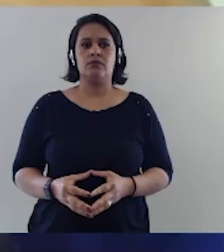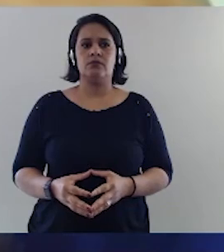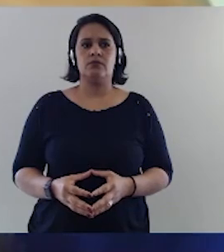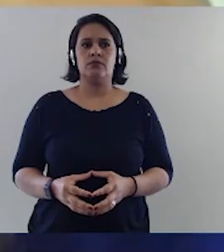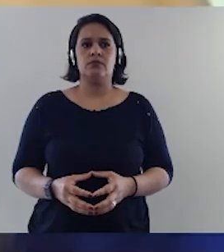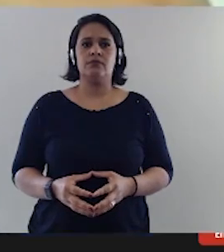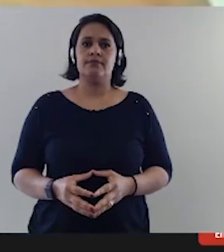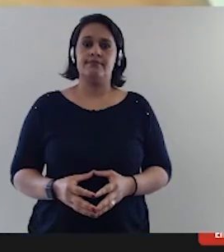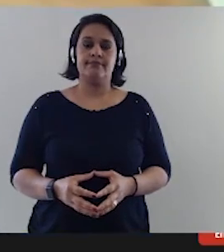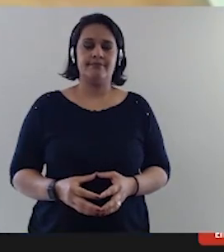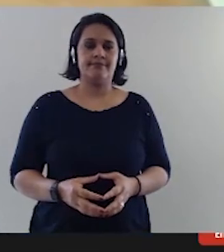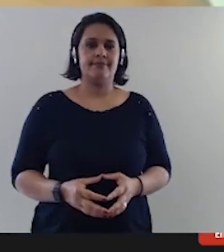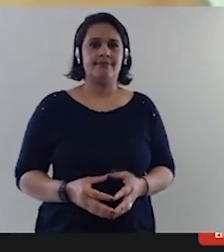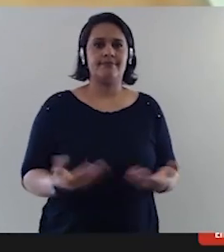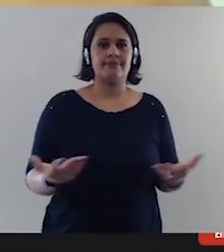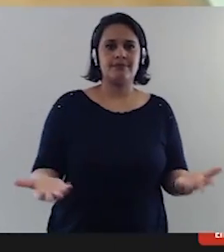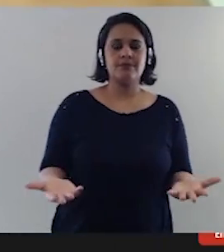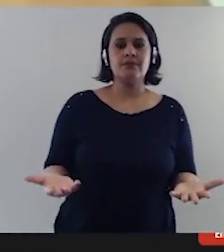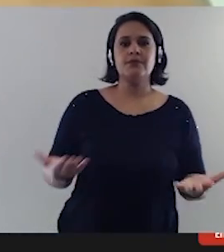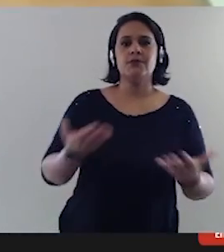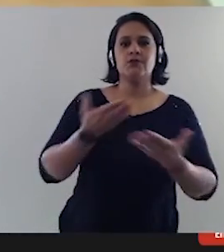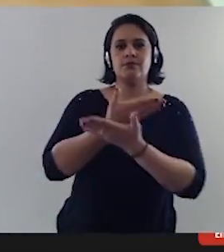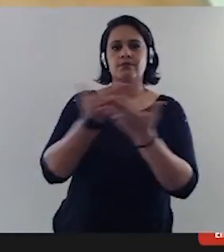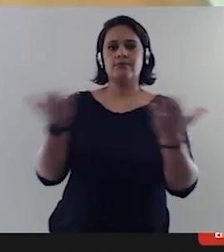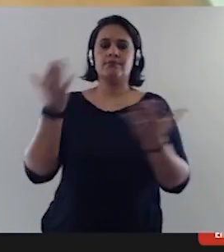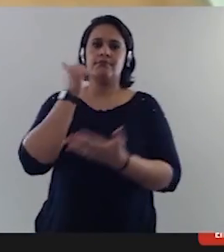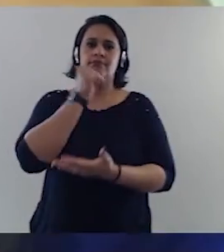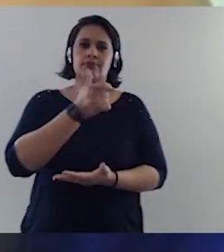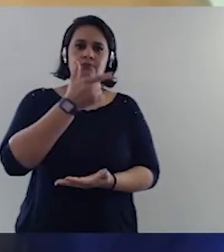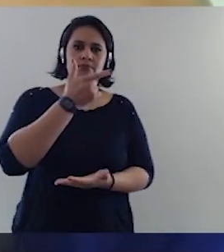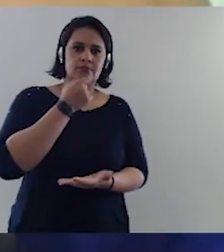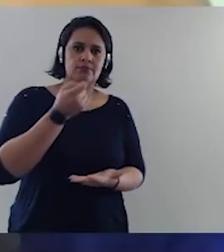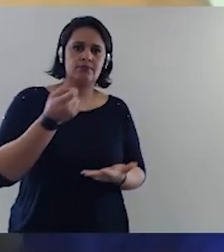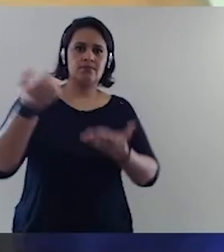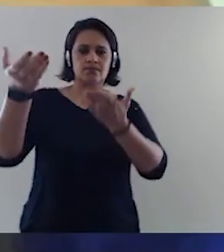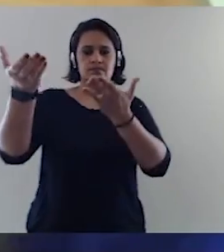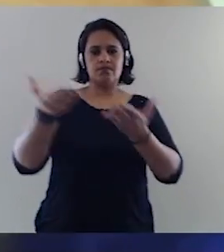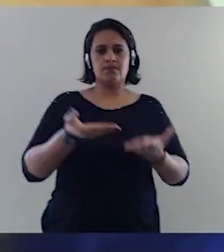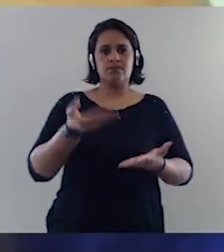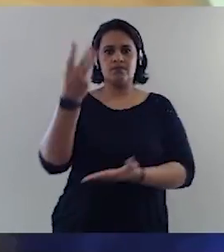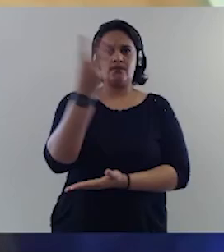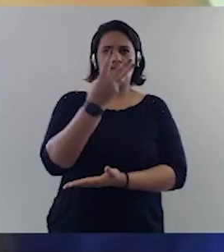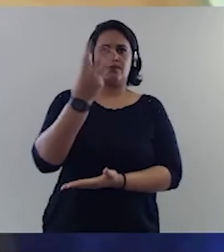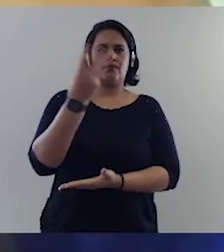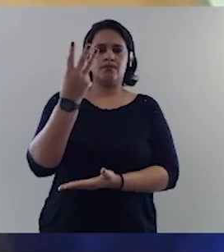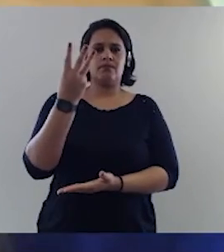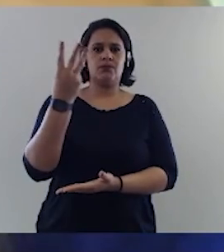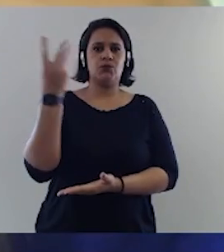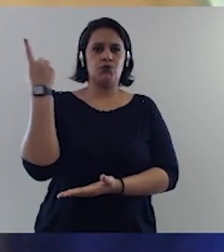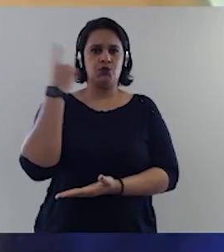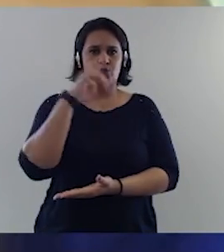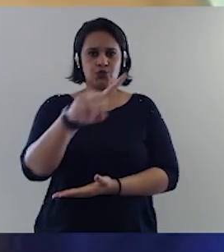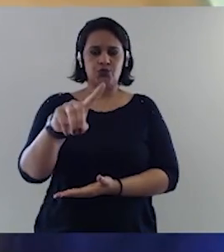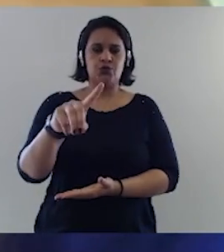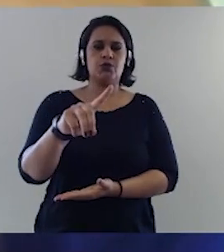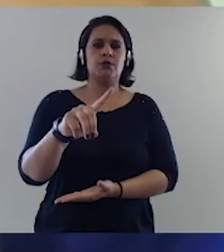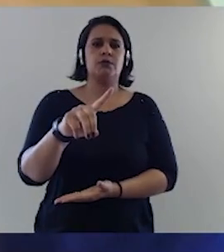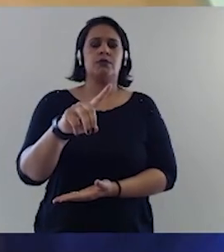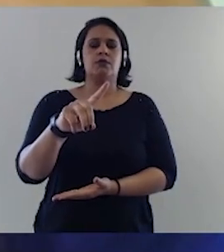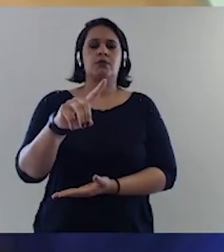Senhoras e senhores, sejam muito bem-vindos ao terceiro dia do primeiro Congresso